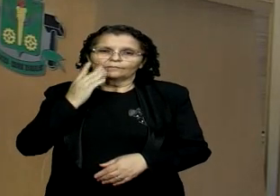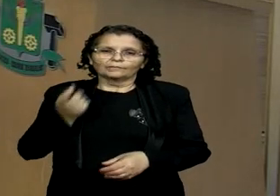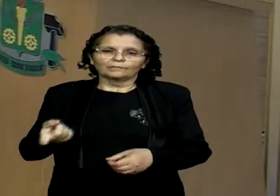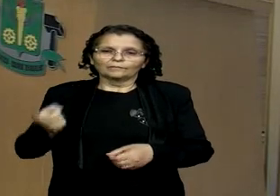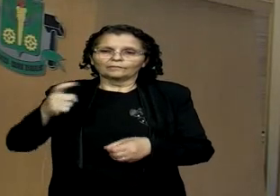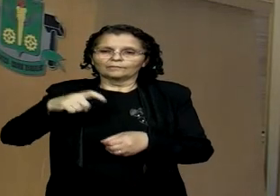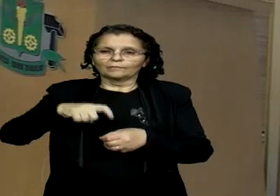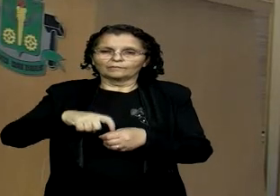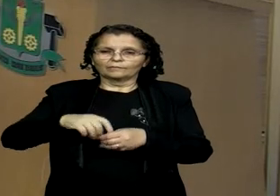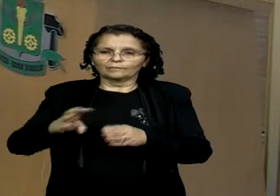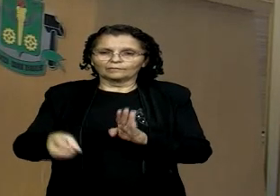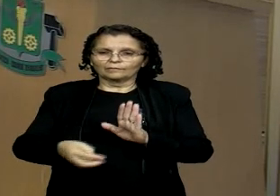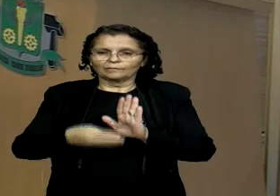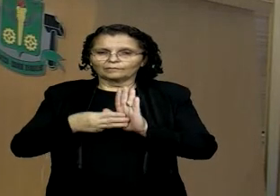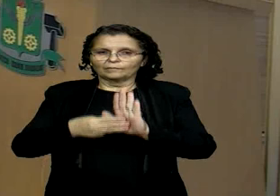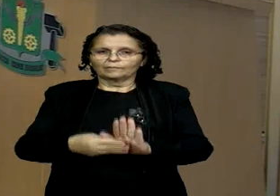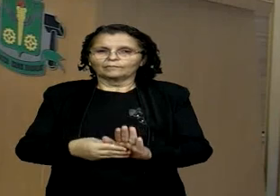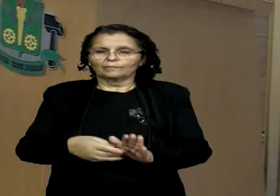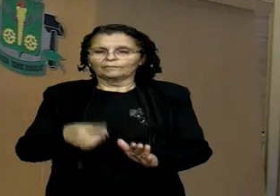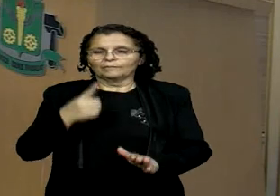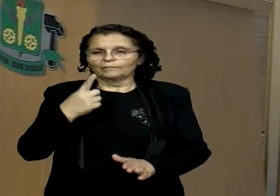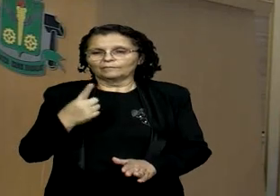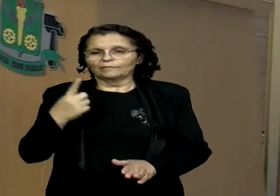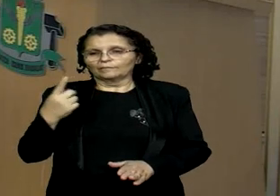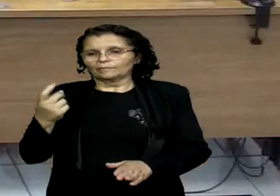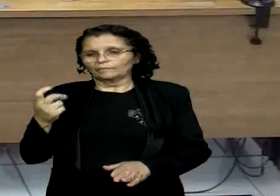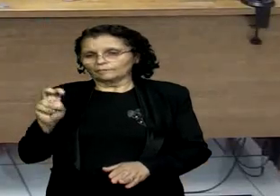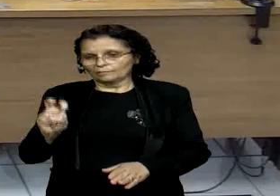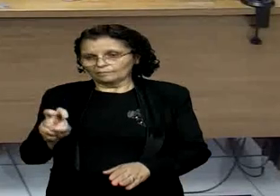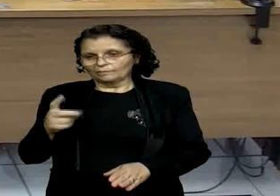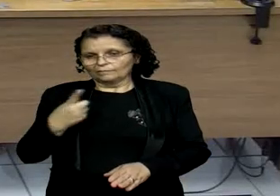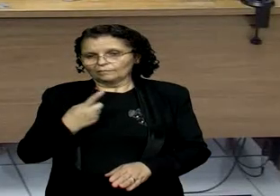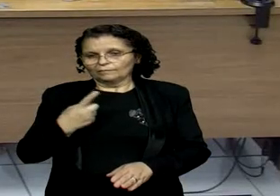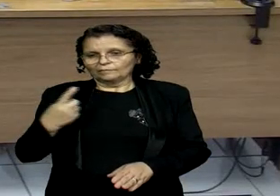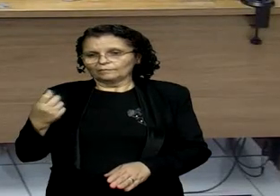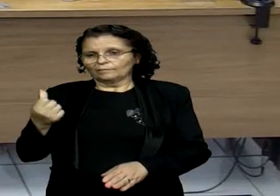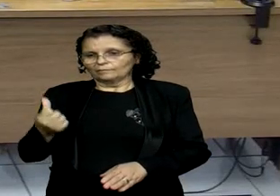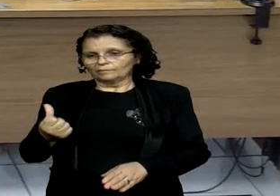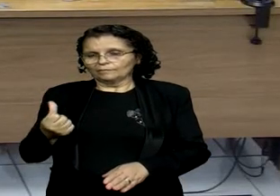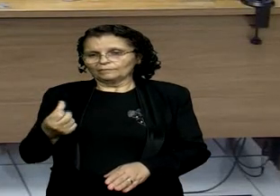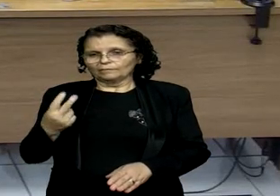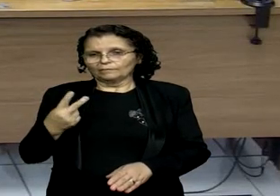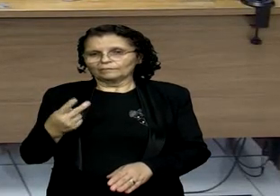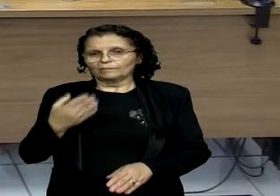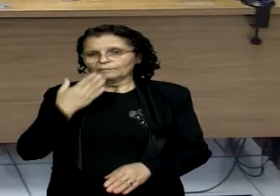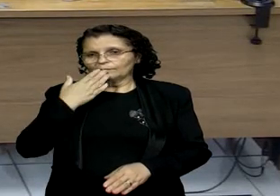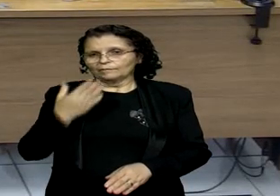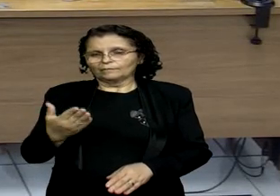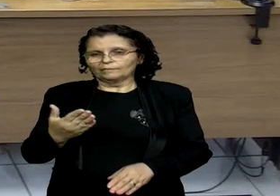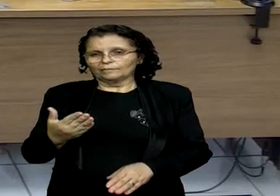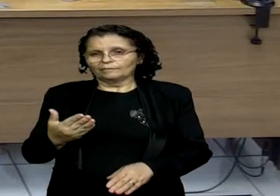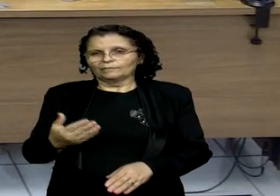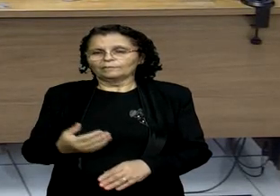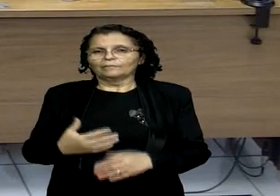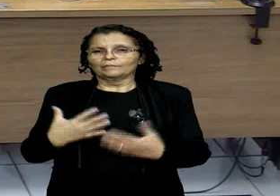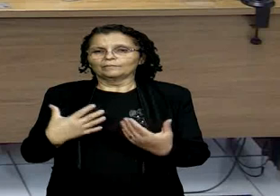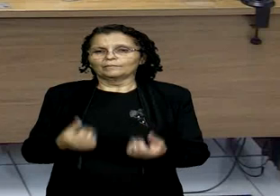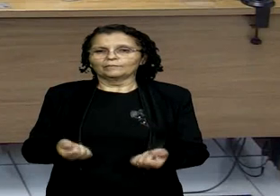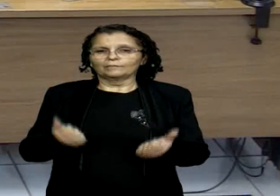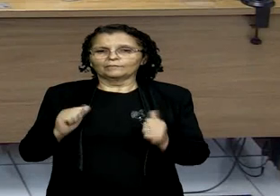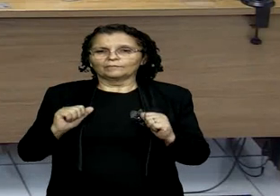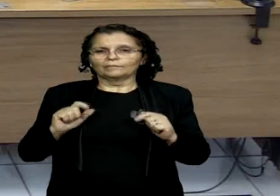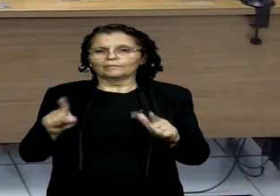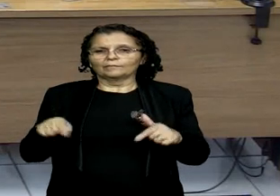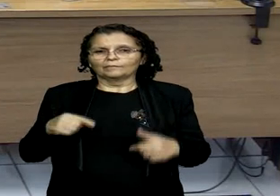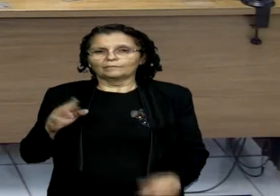a reinserção das moções 115 e 116, as duas de apelo. Os vereadores favoráveis permaneçam como